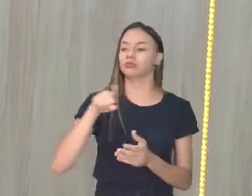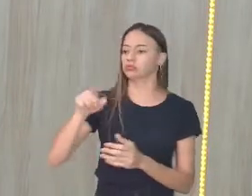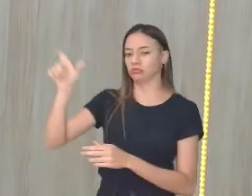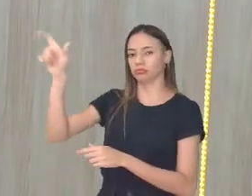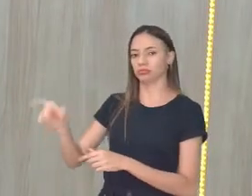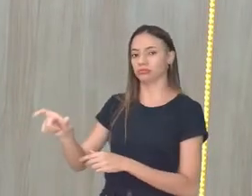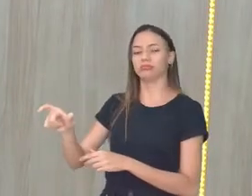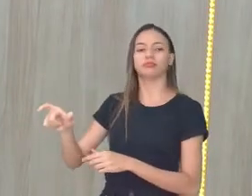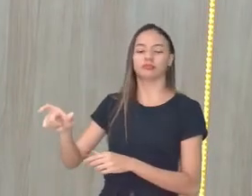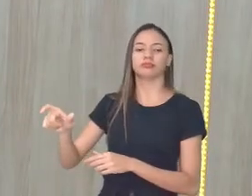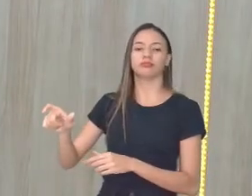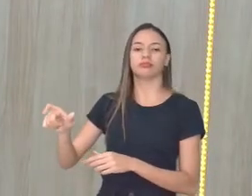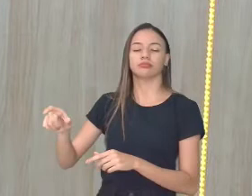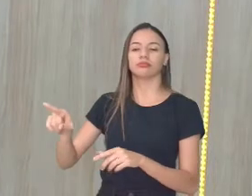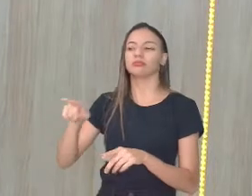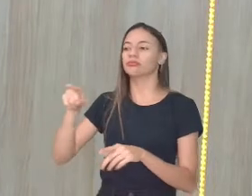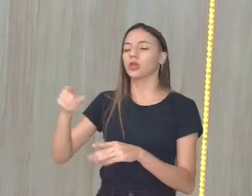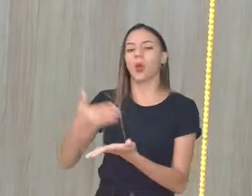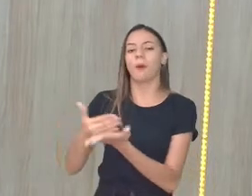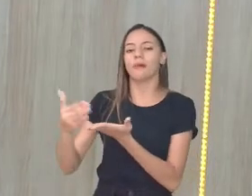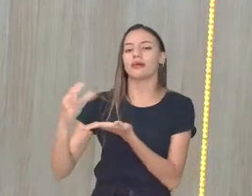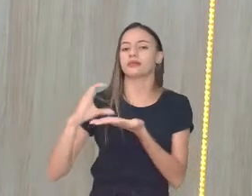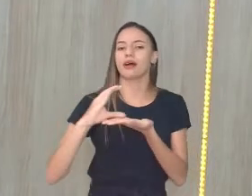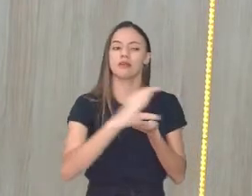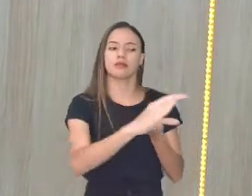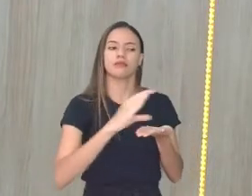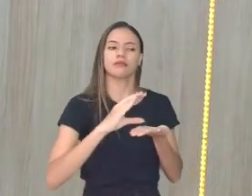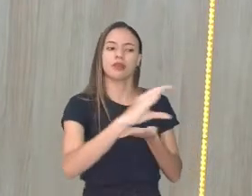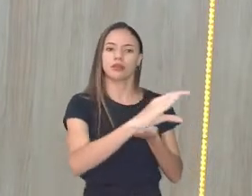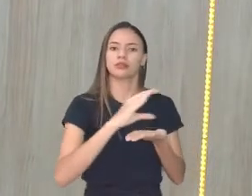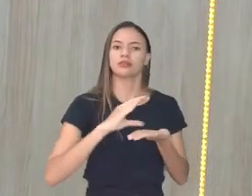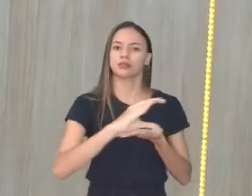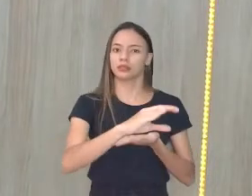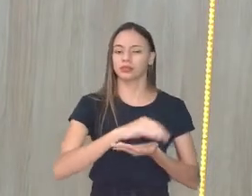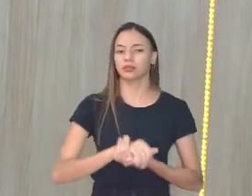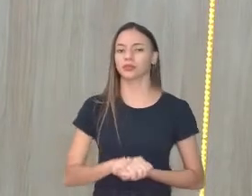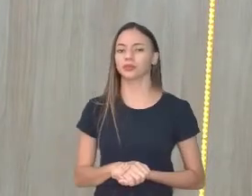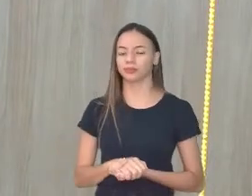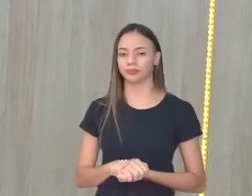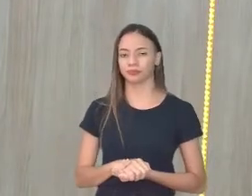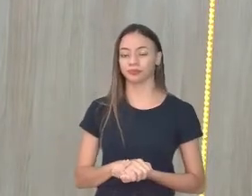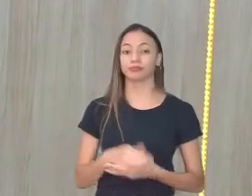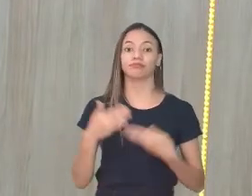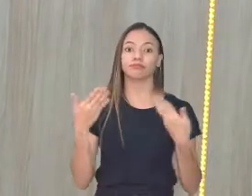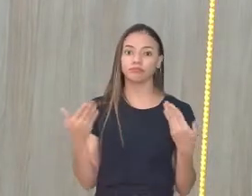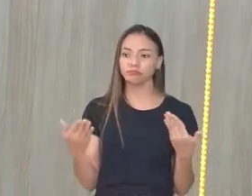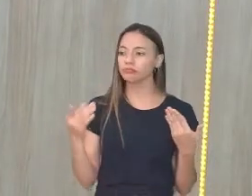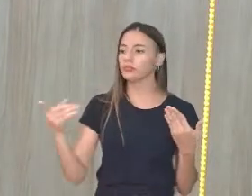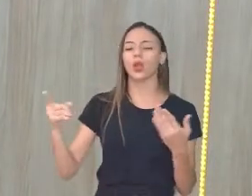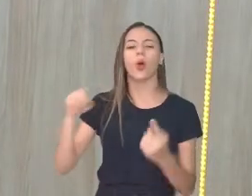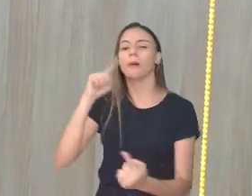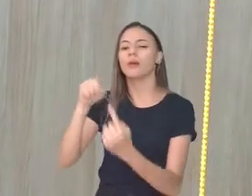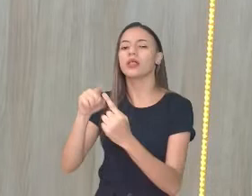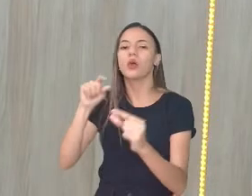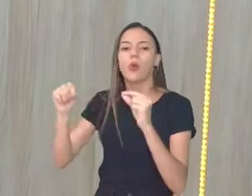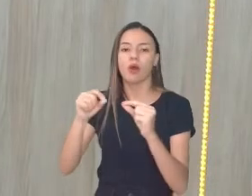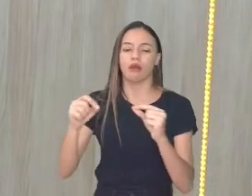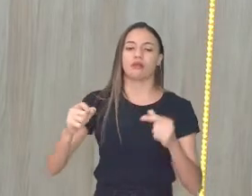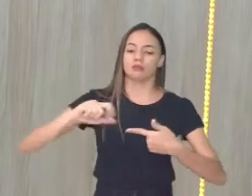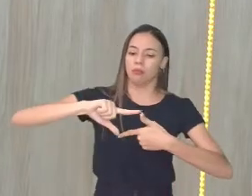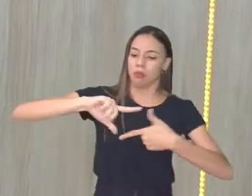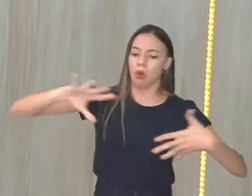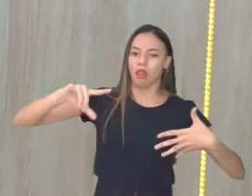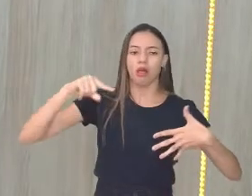seja, investidores, e no sentido, né, em tese, no sentido de modernizar ali